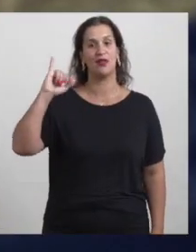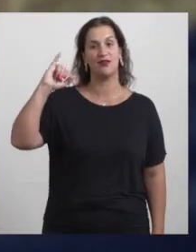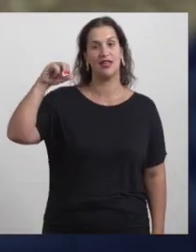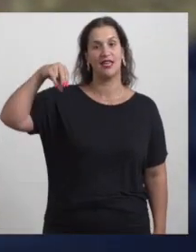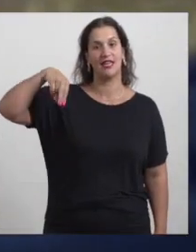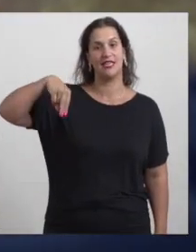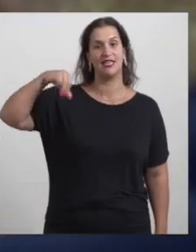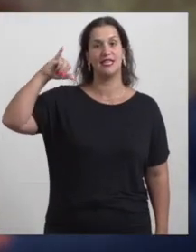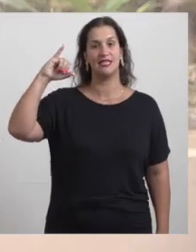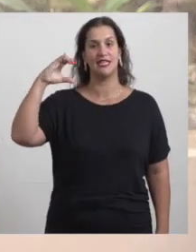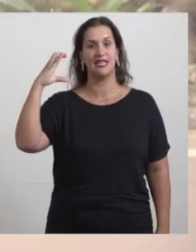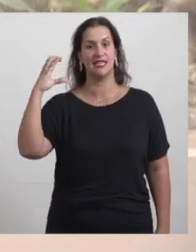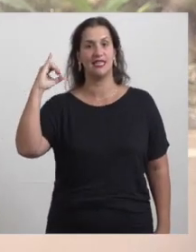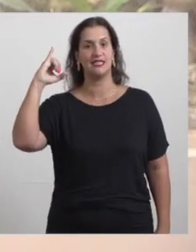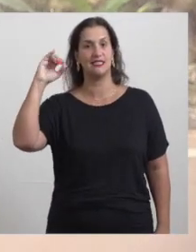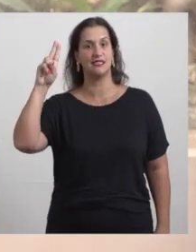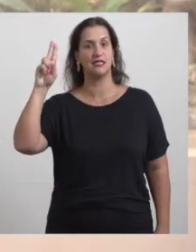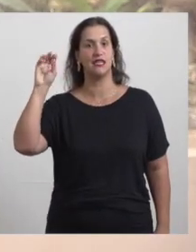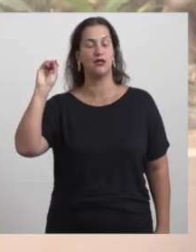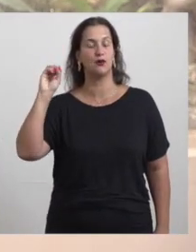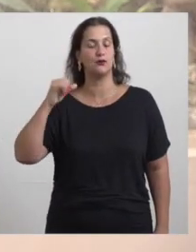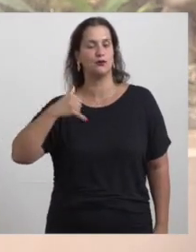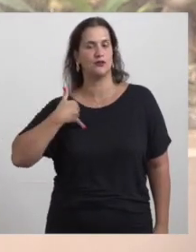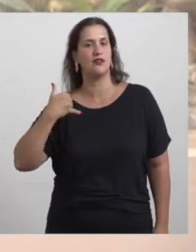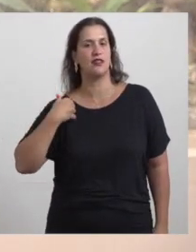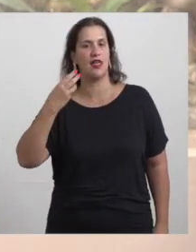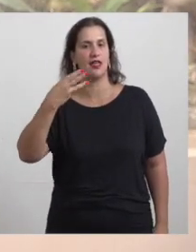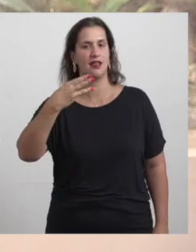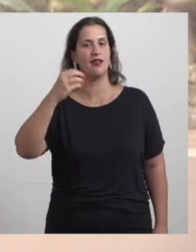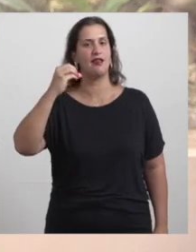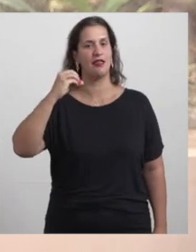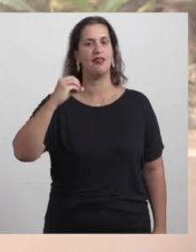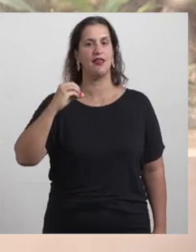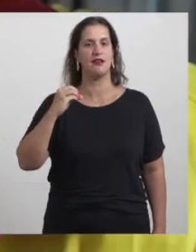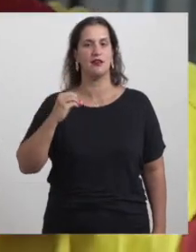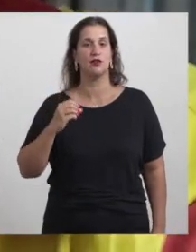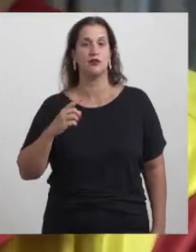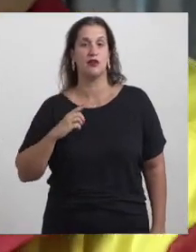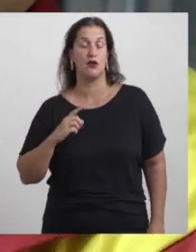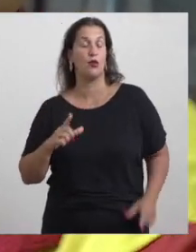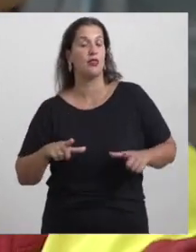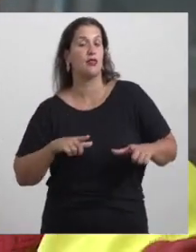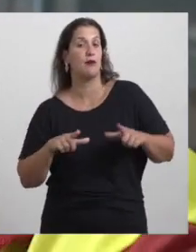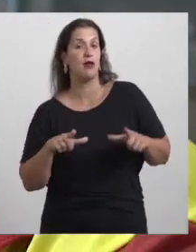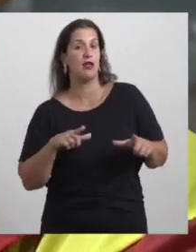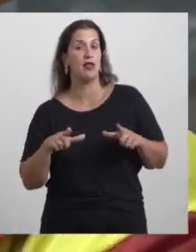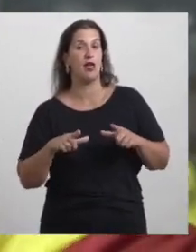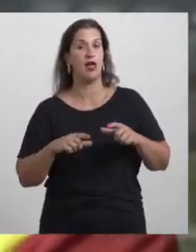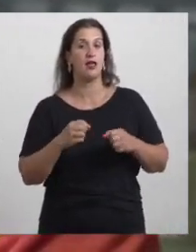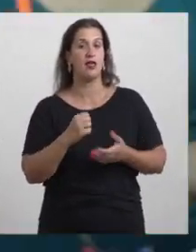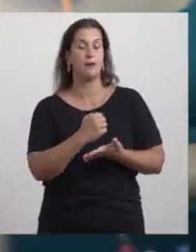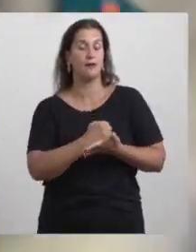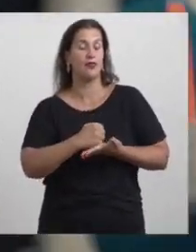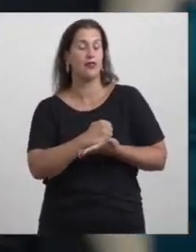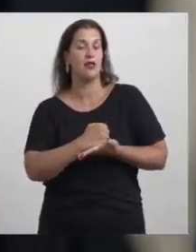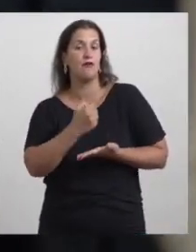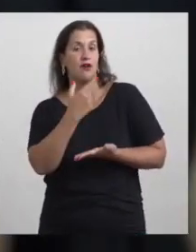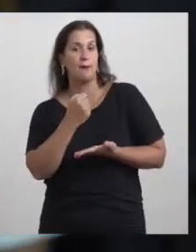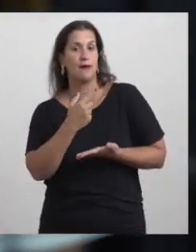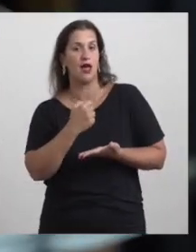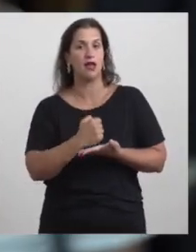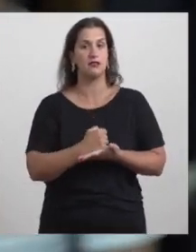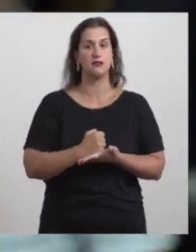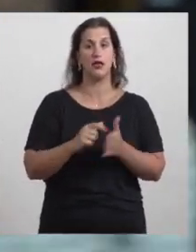nome Vinícius, eu tenho 30 anos, minha profissão é assistente